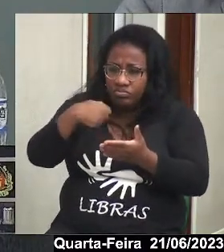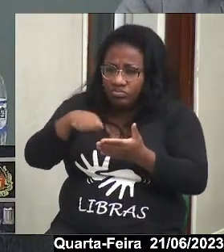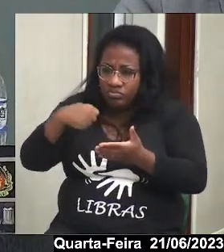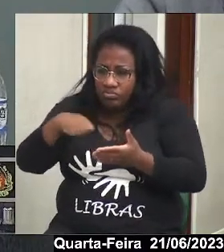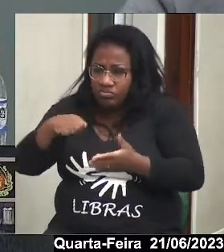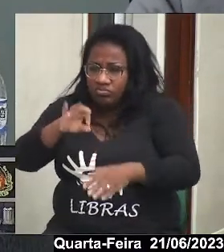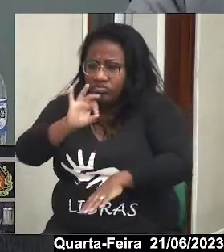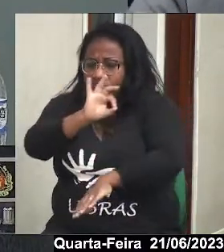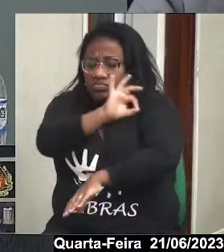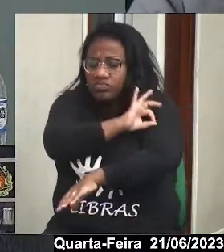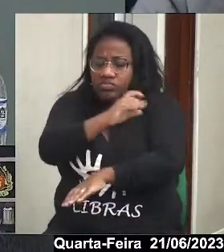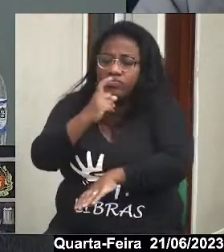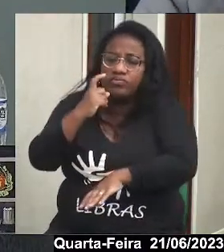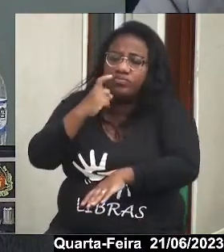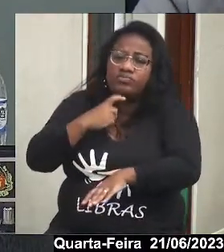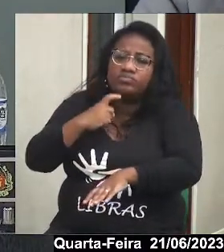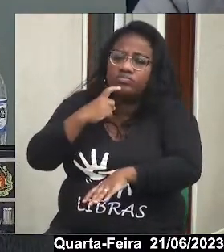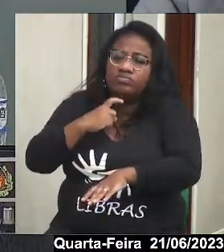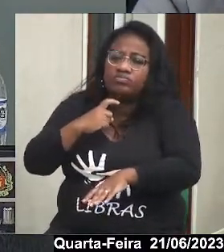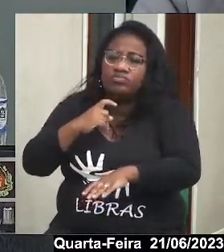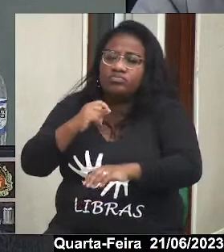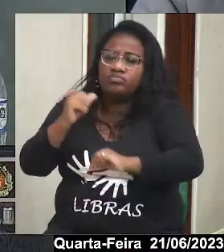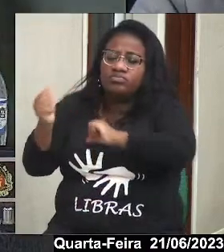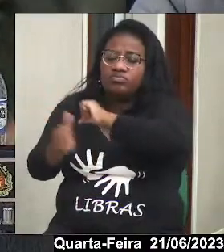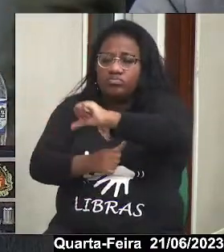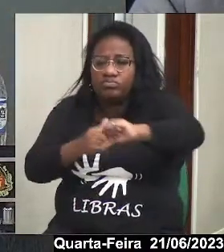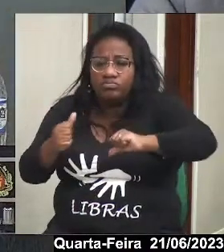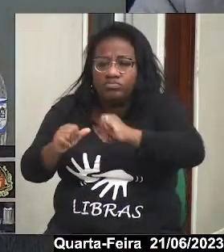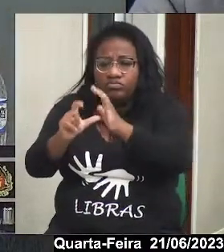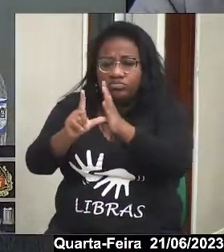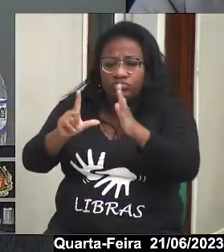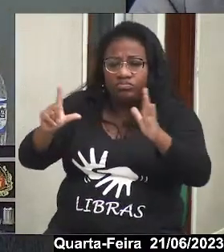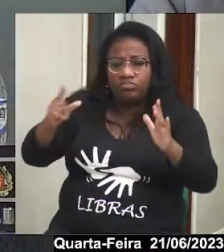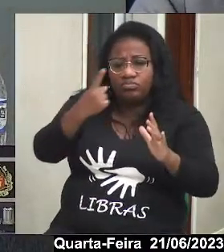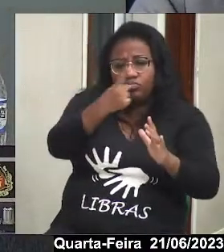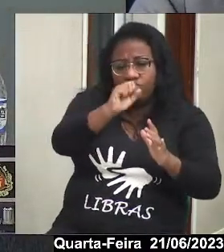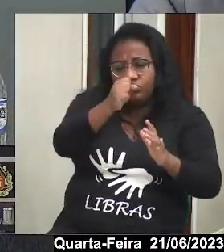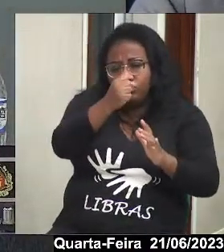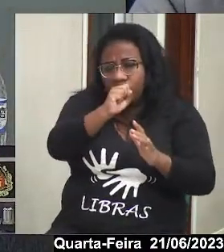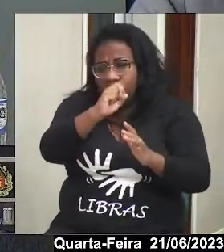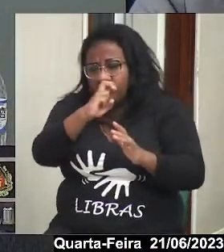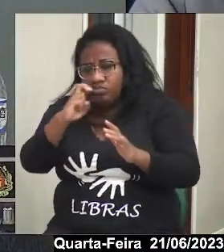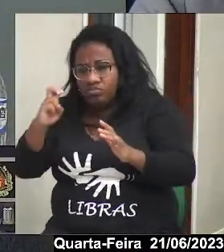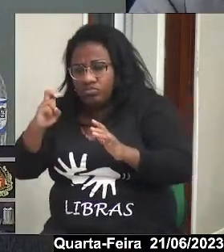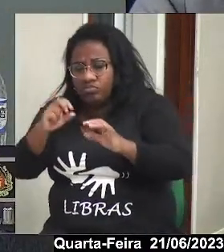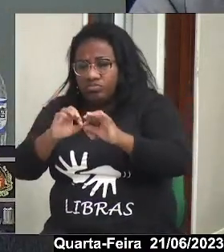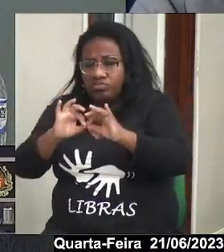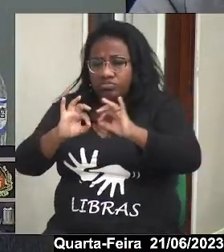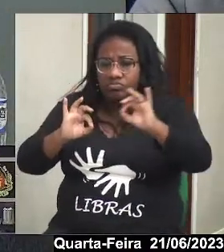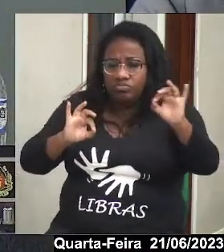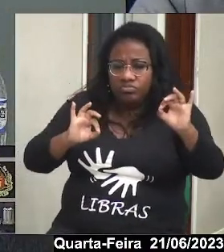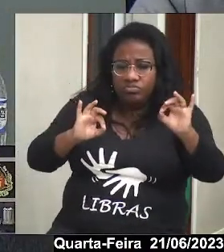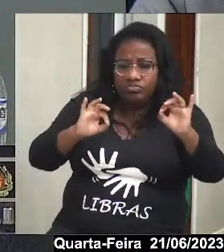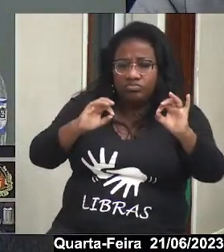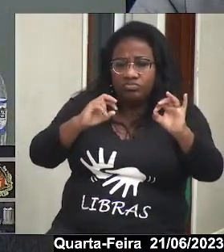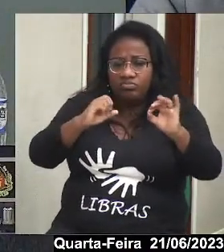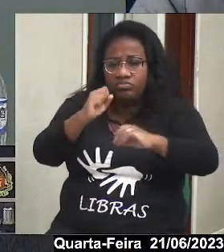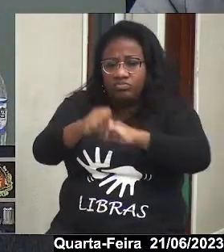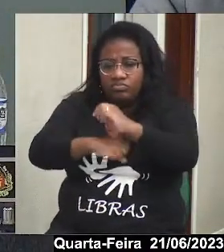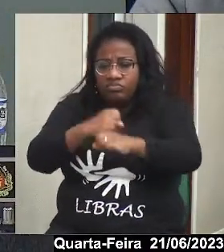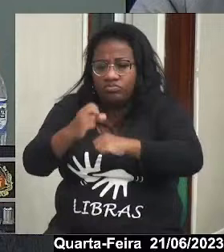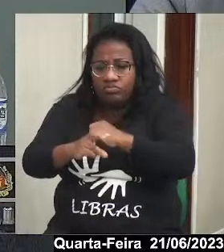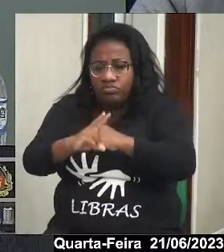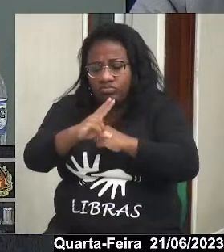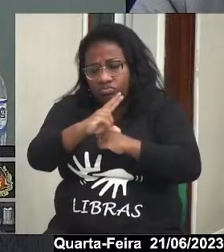do senhor prefeito Claudinei Alves dos Santos, que altera a lei complementar número 185, de 2 de abril de